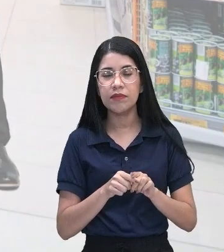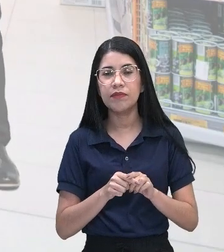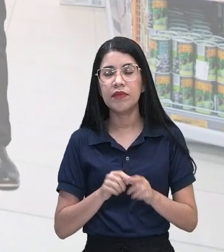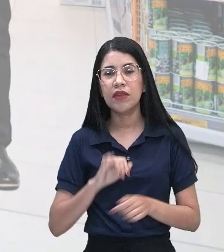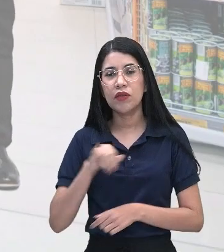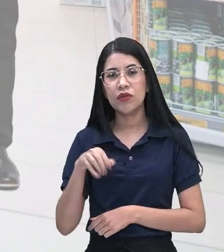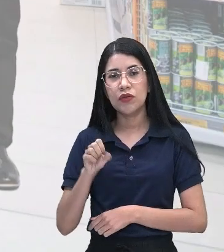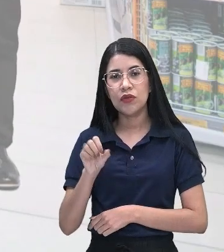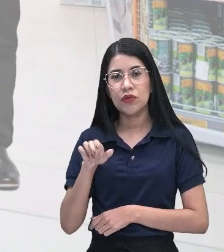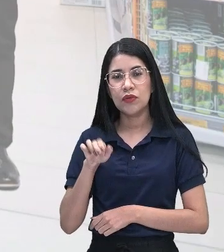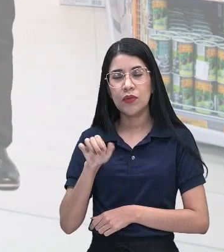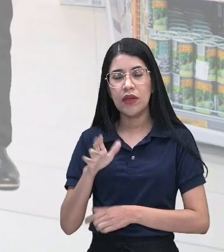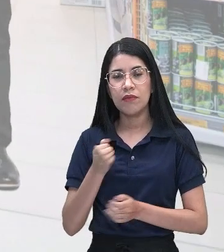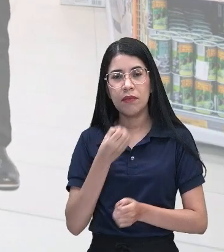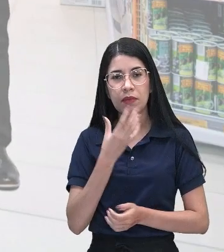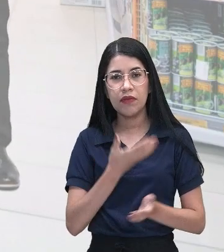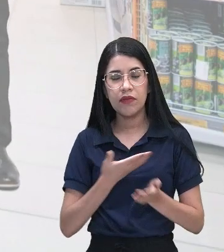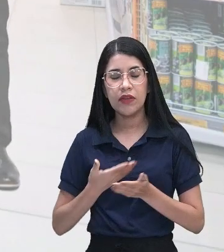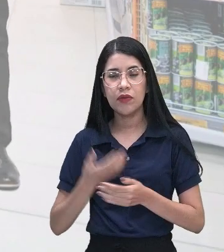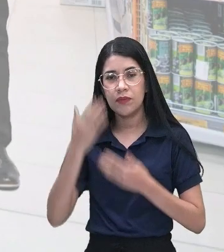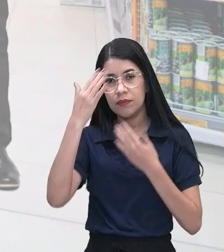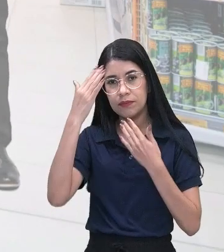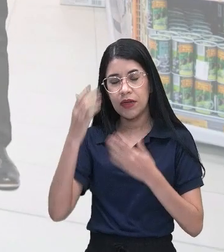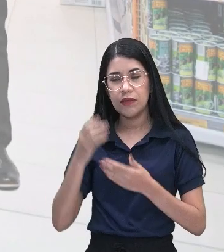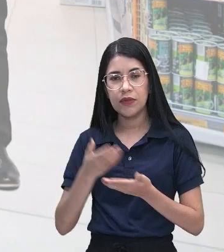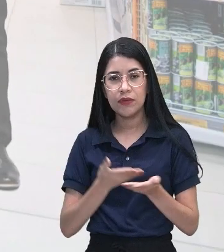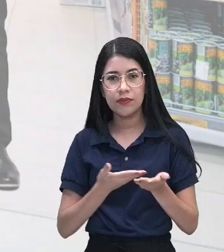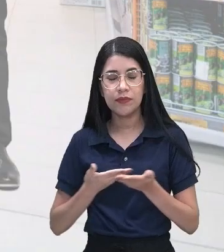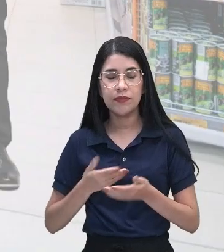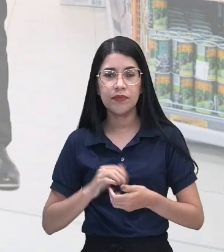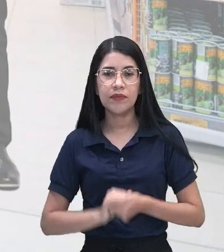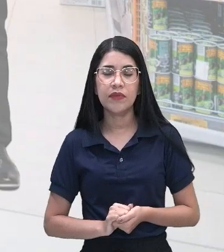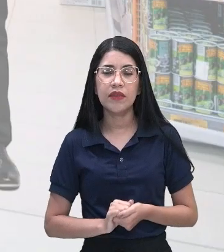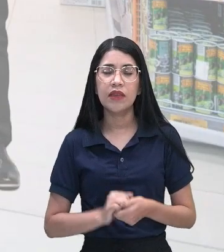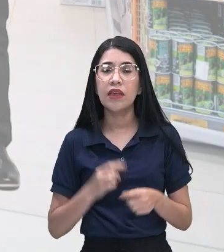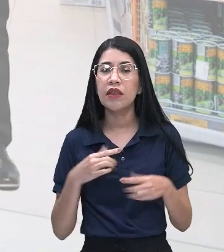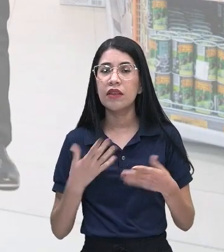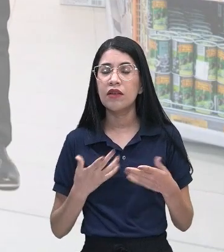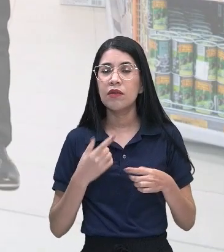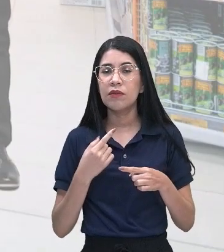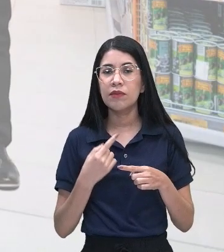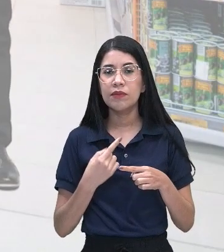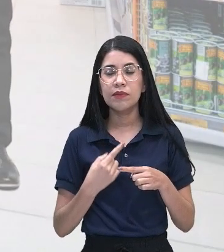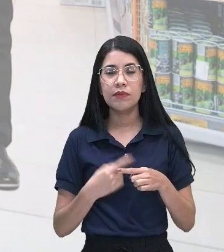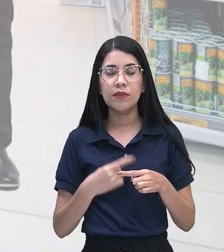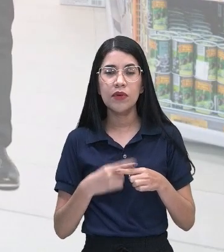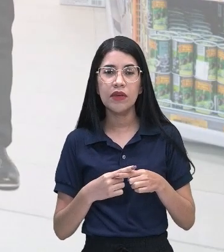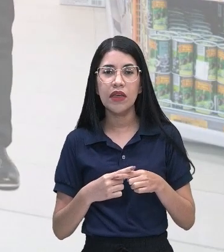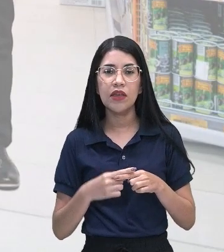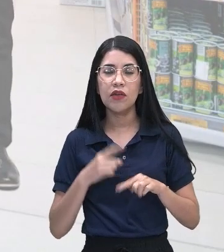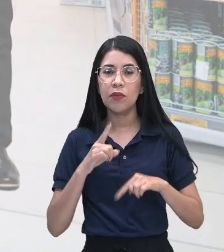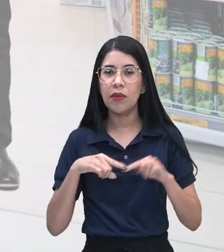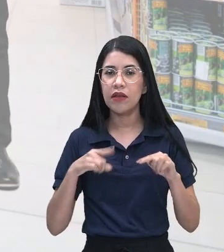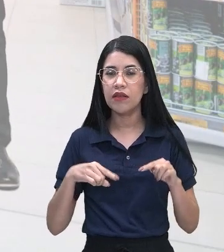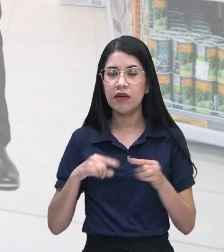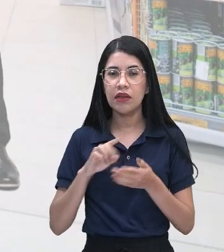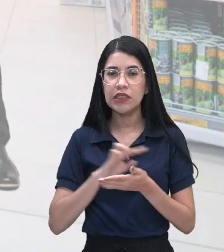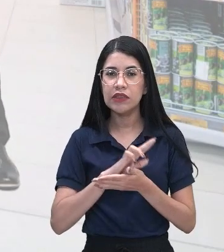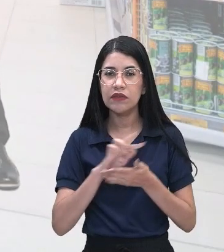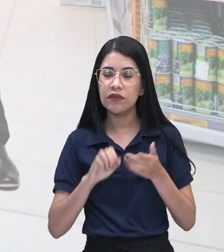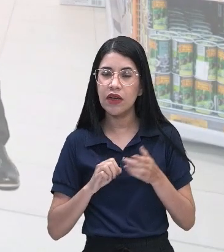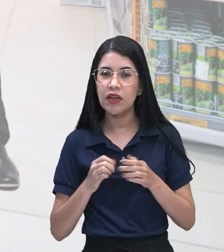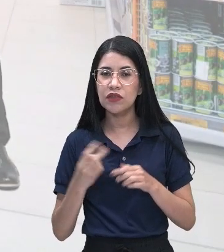agradeço o convite, professor Paulo. Muito bem. Josué, por que então que os produtos aumentam de